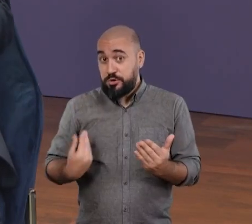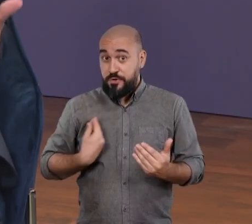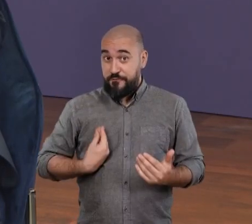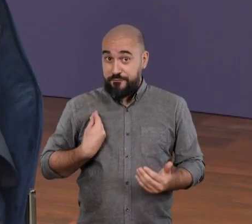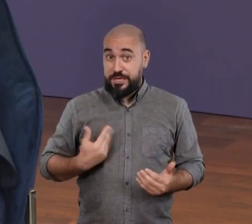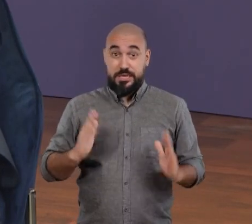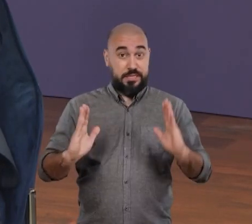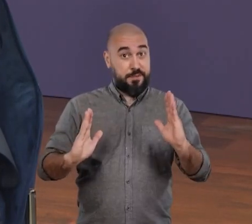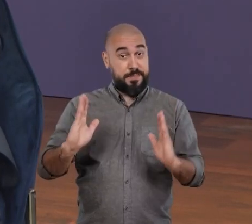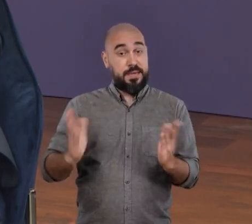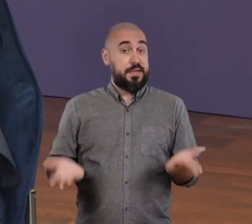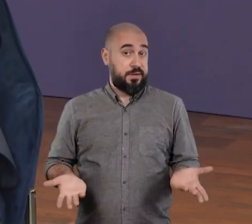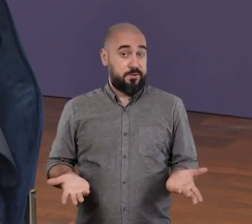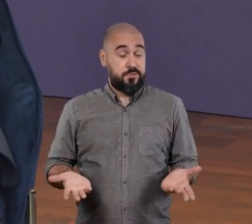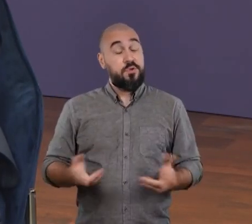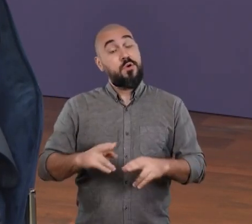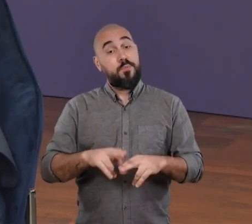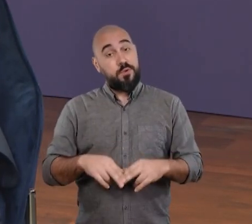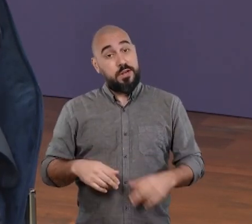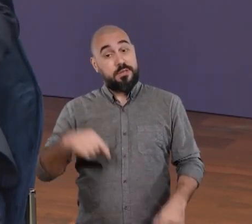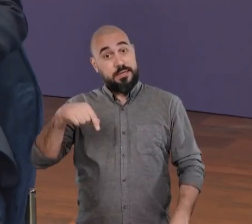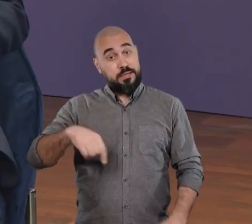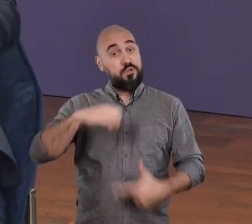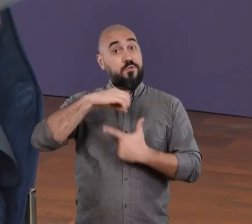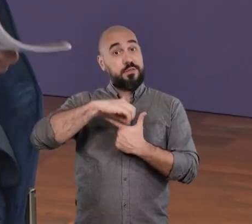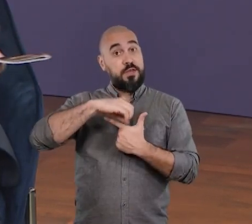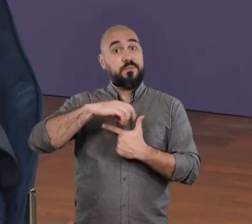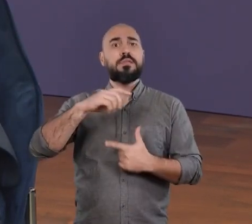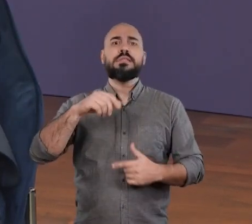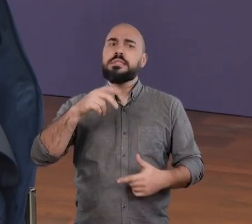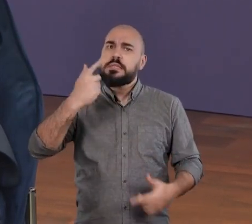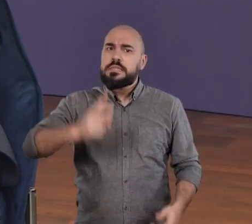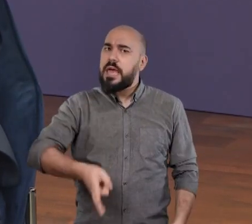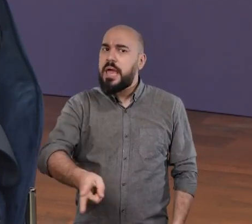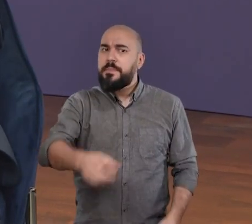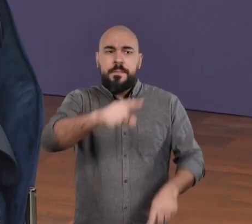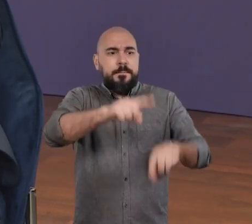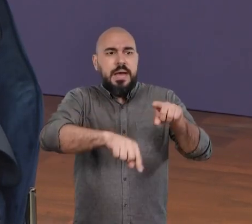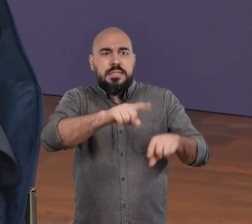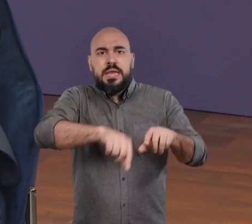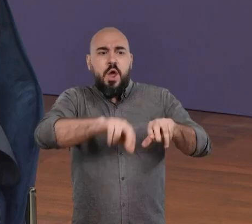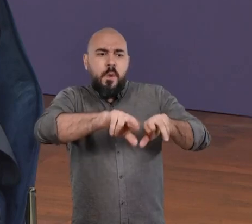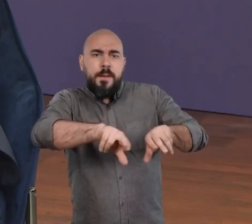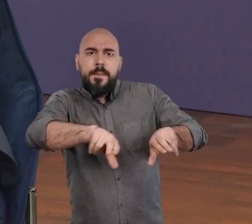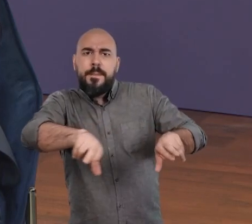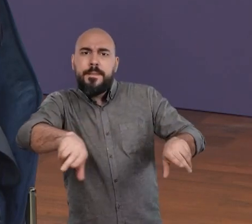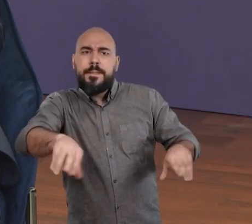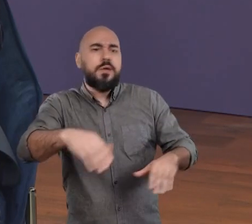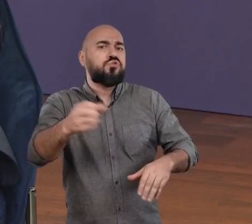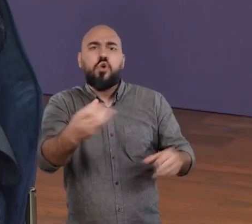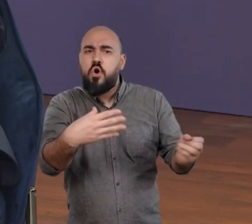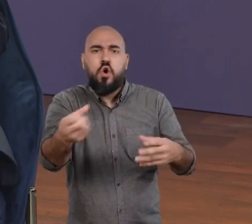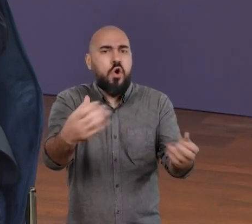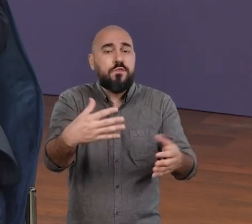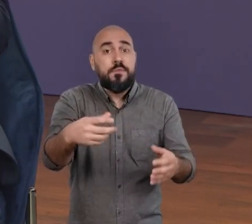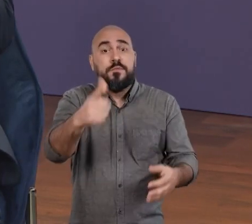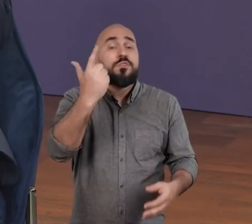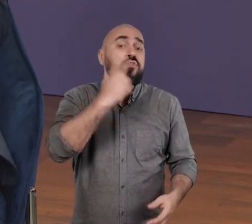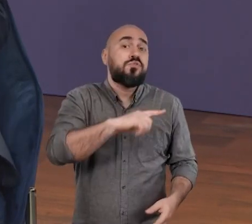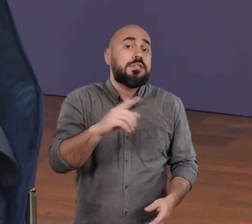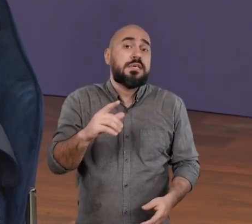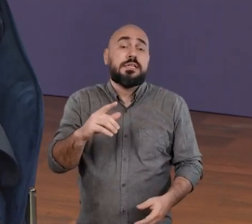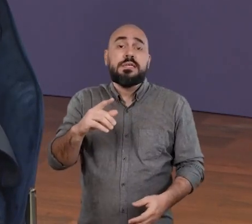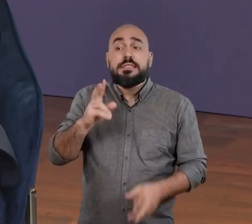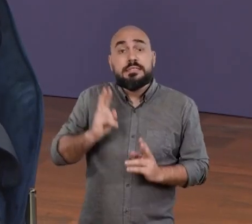a Novo Tempo está constantemente apresentando materiais novos para que você tenha cada